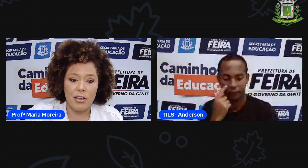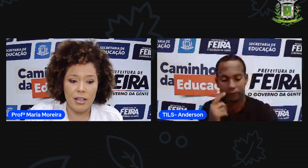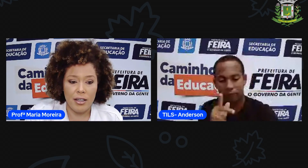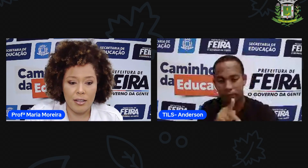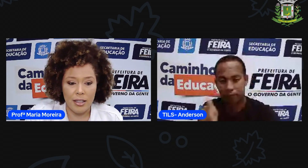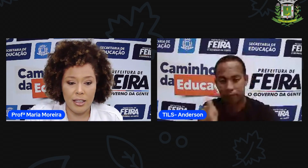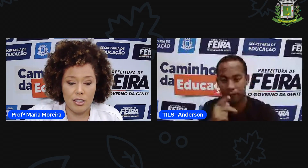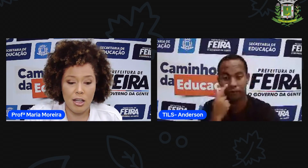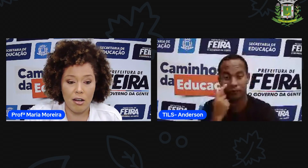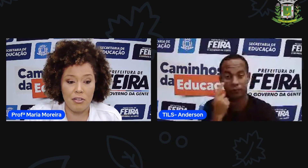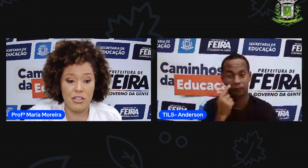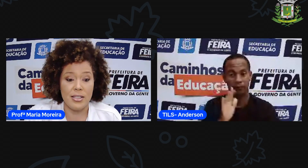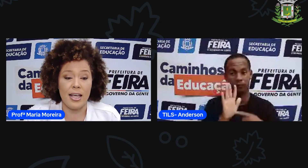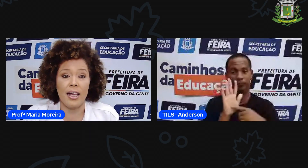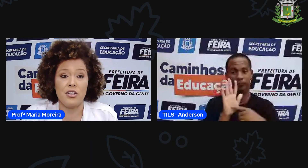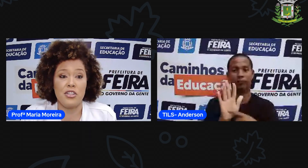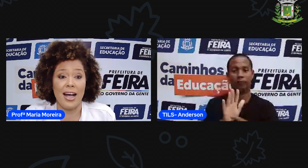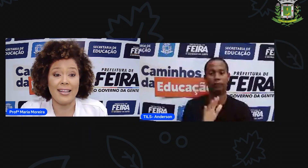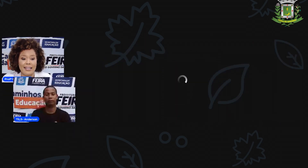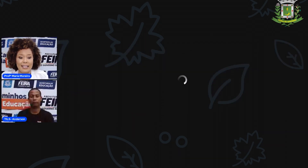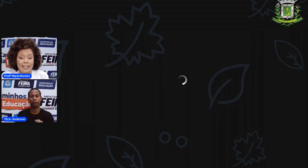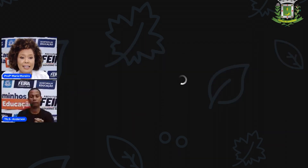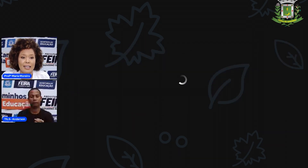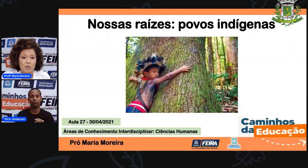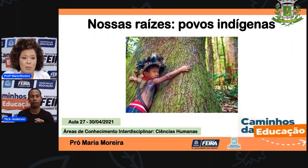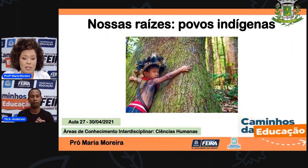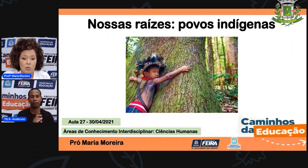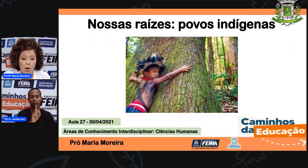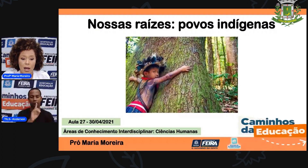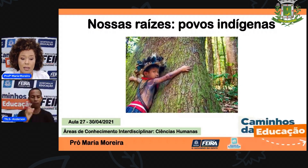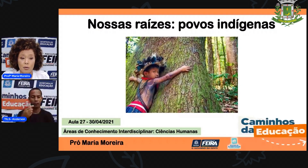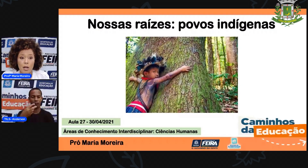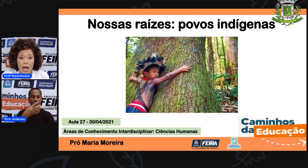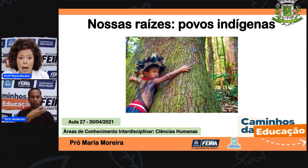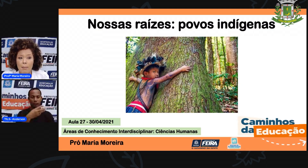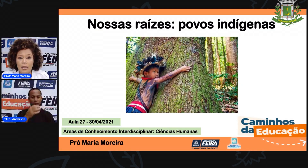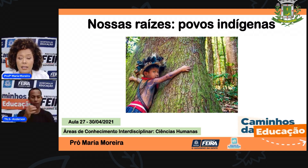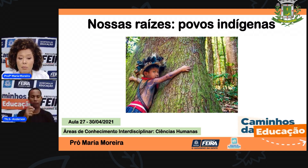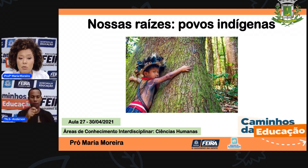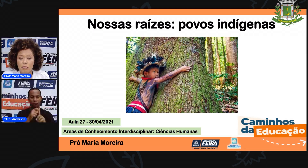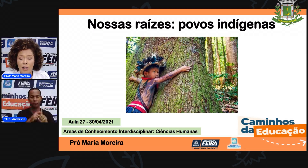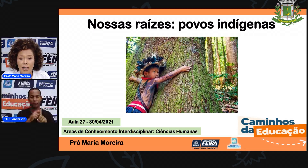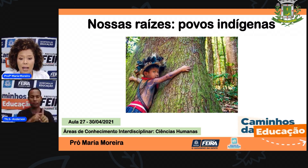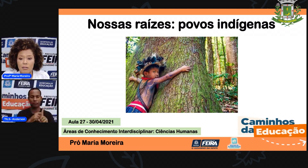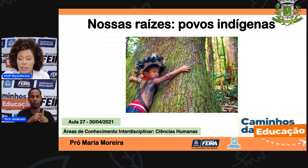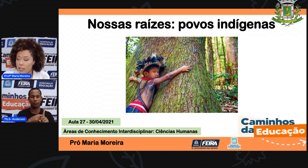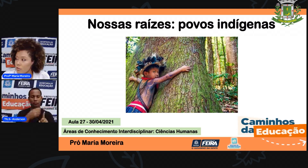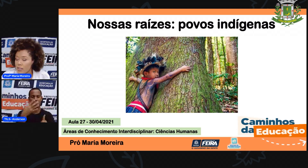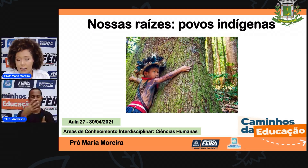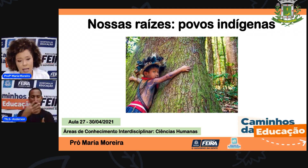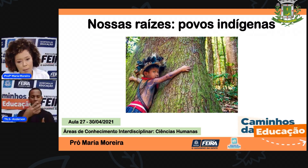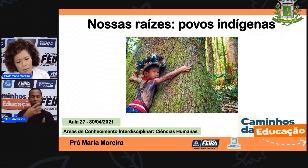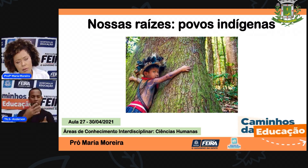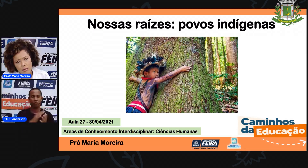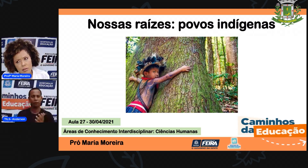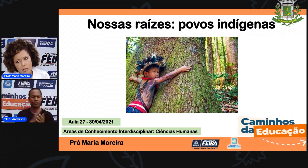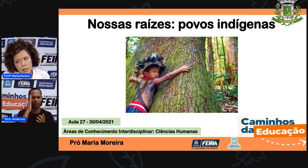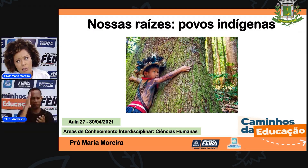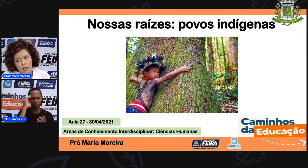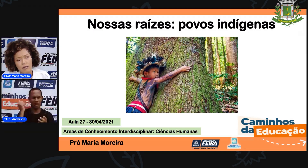gente ver, né? Nossa aula 27, dia 30 do mês 4. Amanhã temos um feriado aí, você